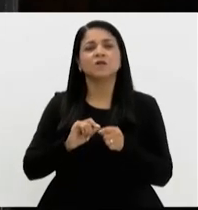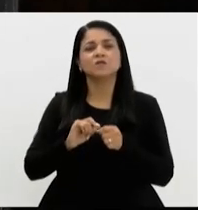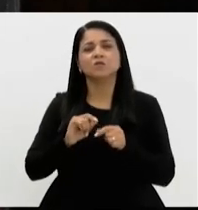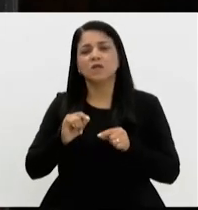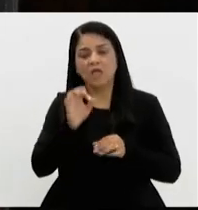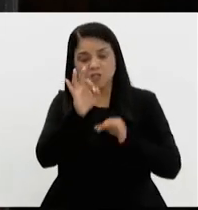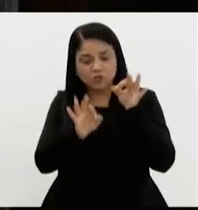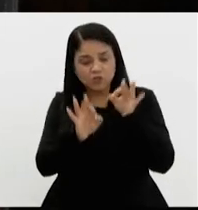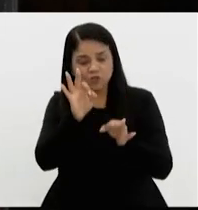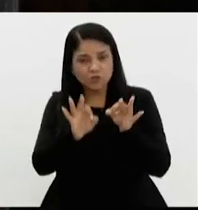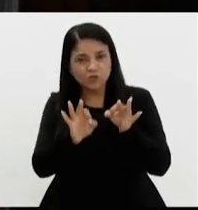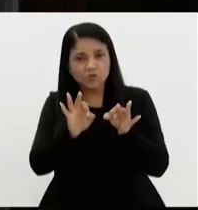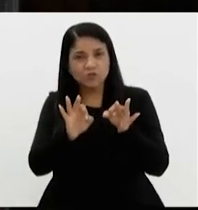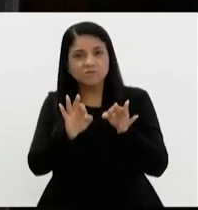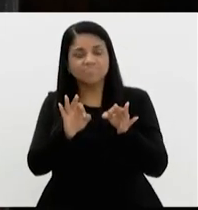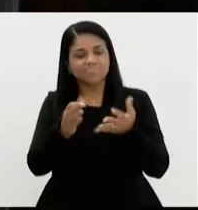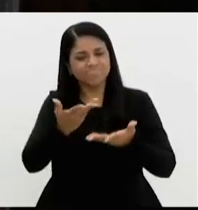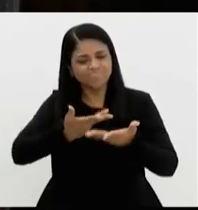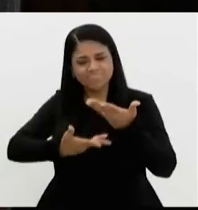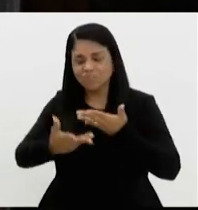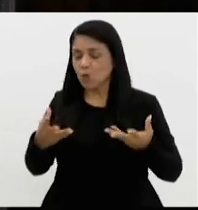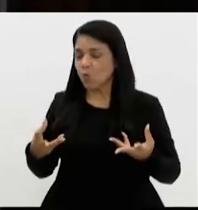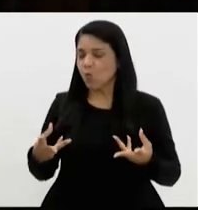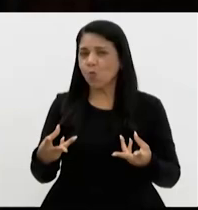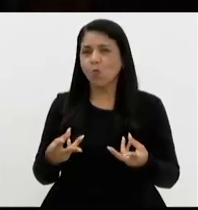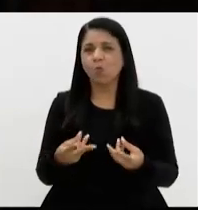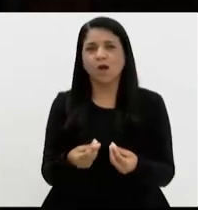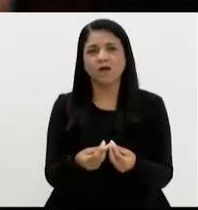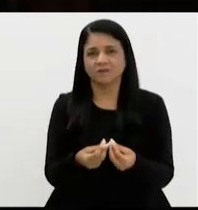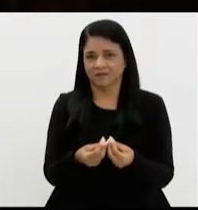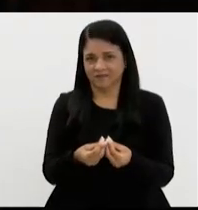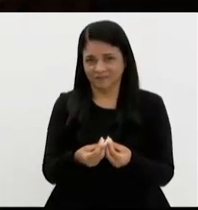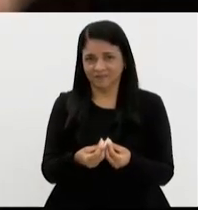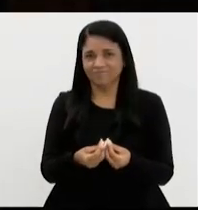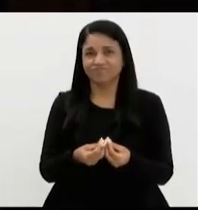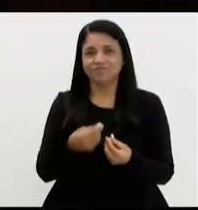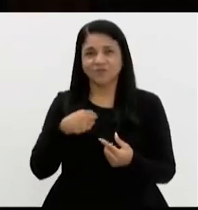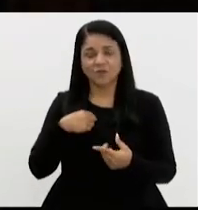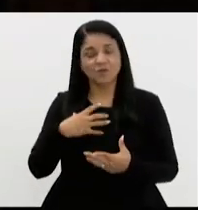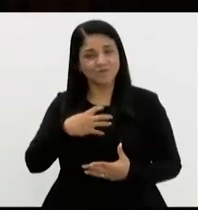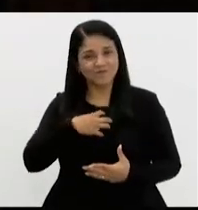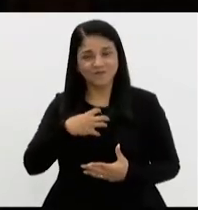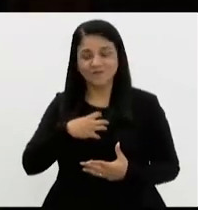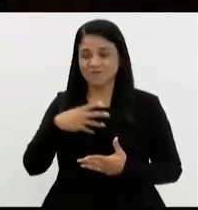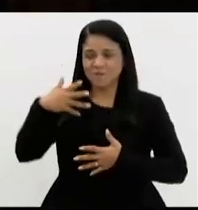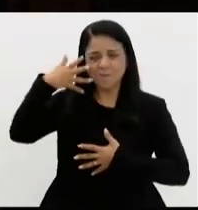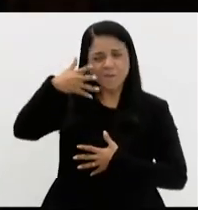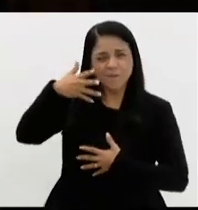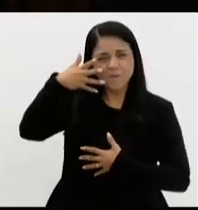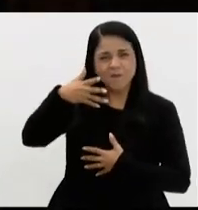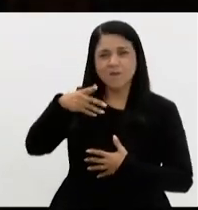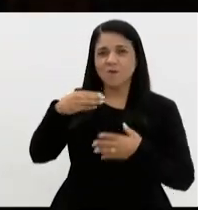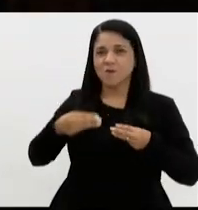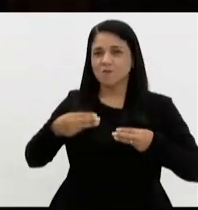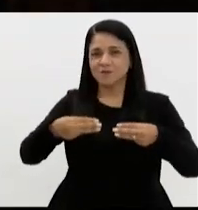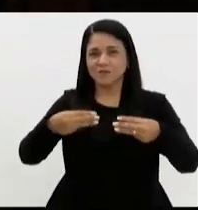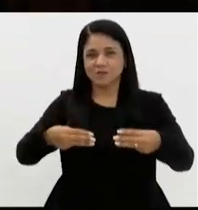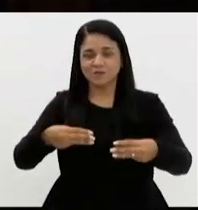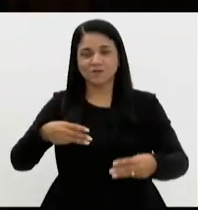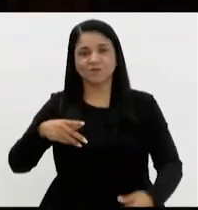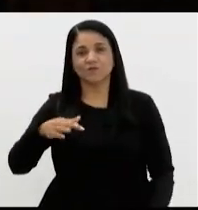seja rica e eu queria assim eu me senti muito prestigiada com a fala do ministro fiano quando ele citou juízes